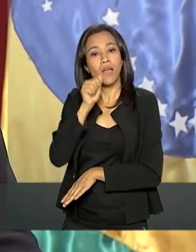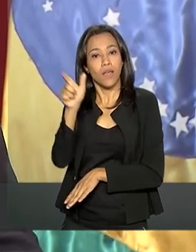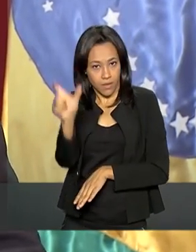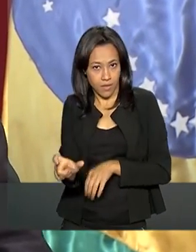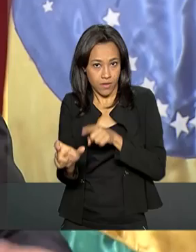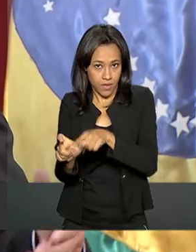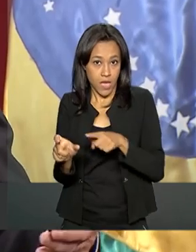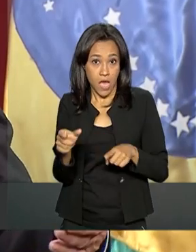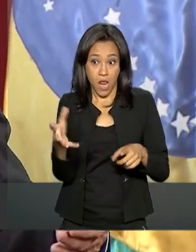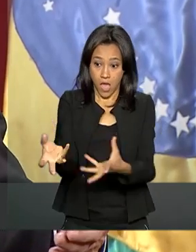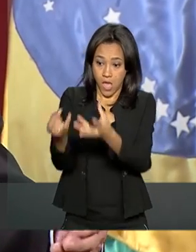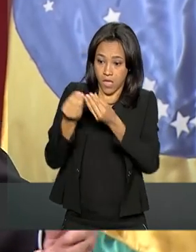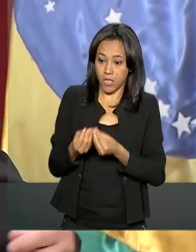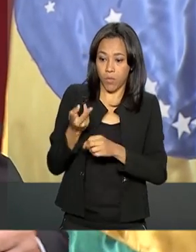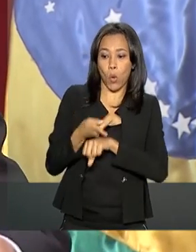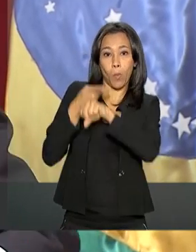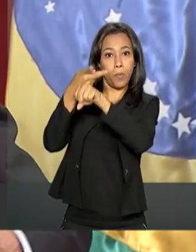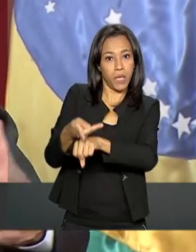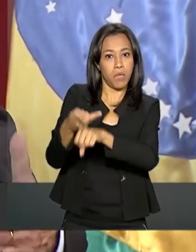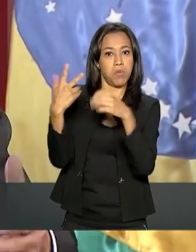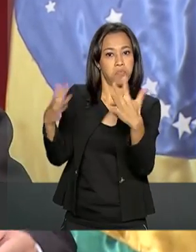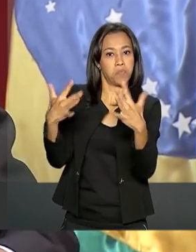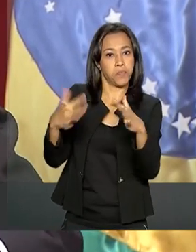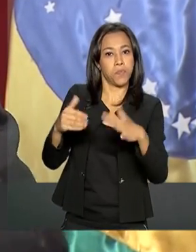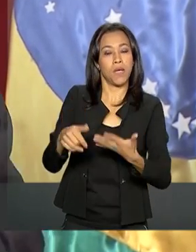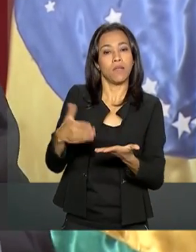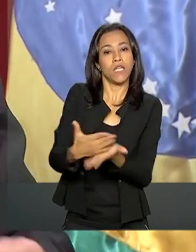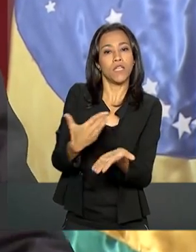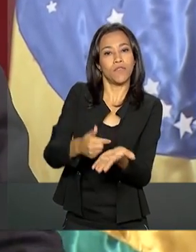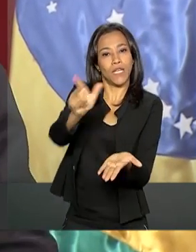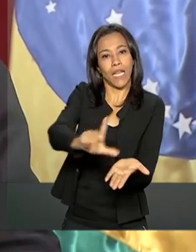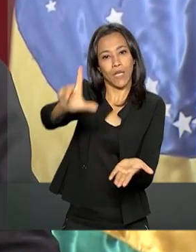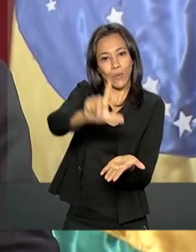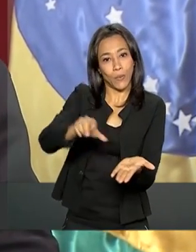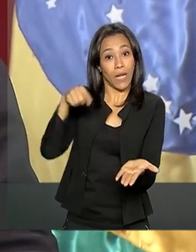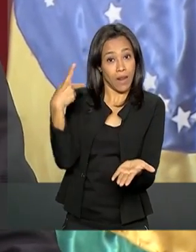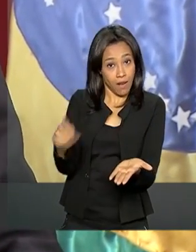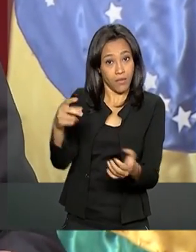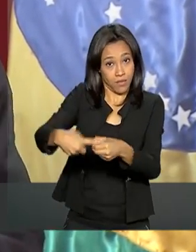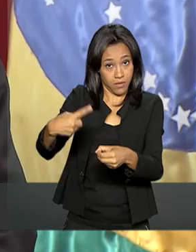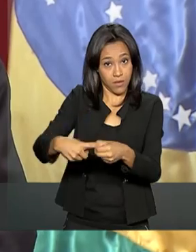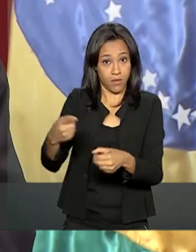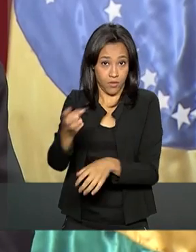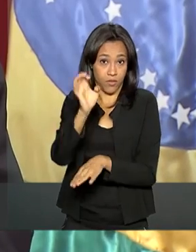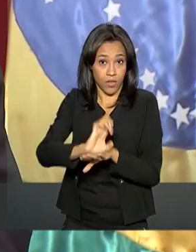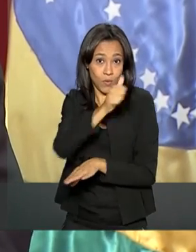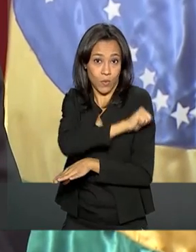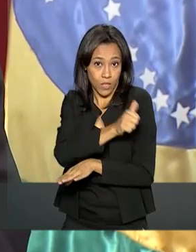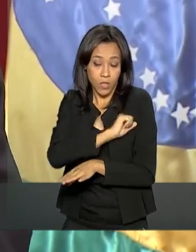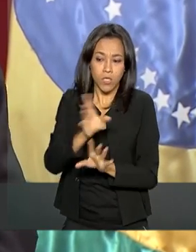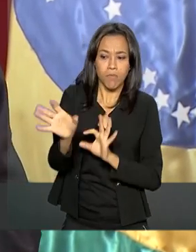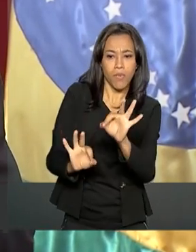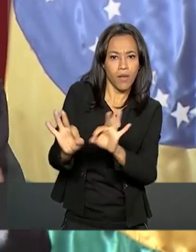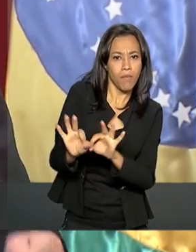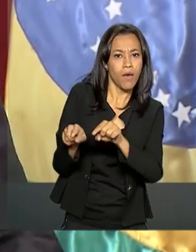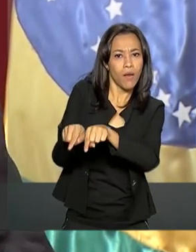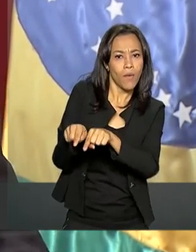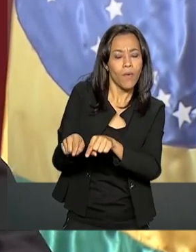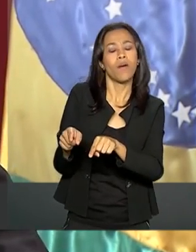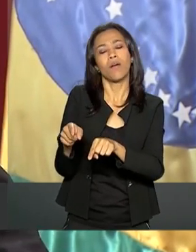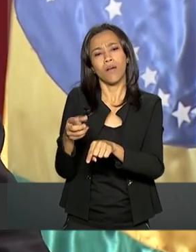ela recebeu o Prêmio Nobel da Literatura, e de fato a comunidade de Petrópolis a ajudou para que ela pudesse se preparar para